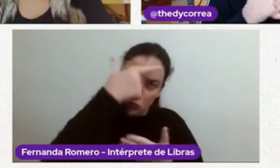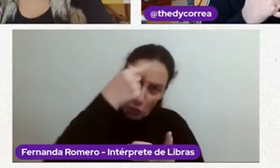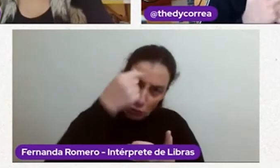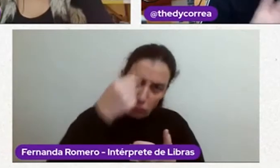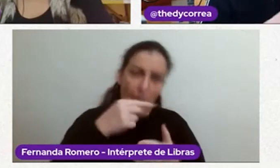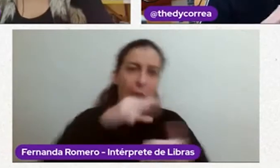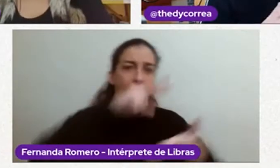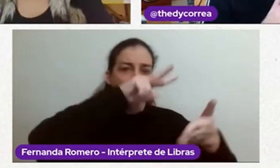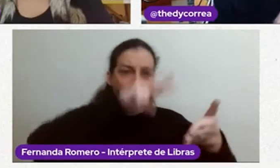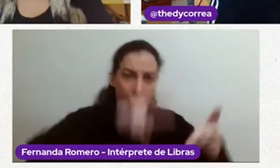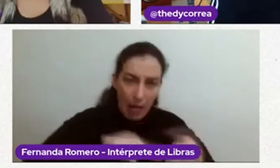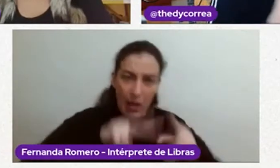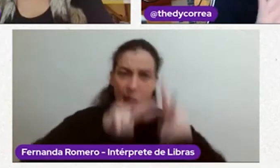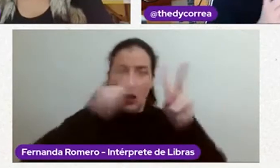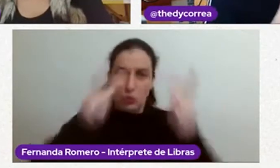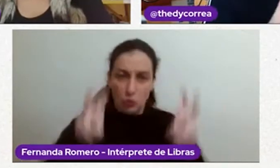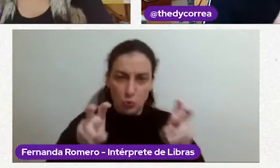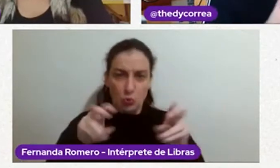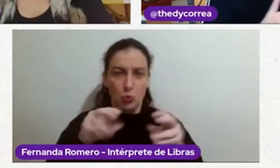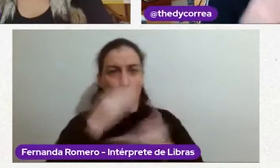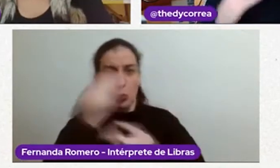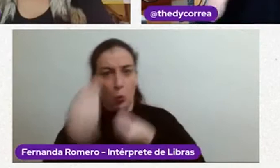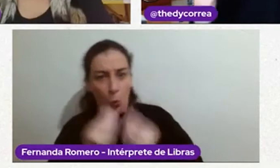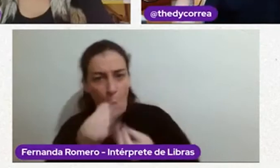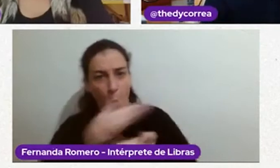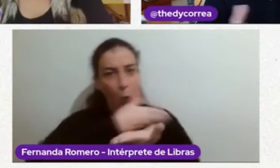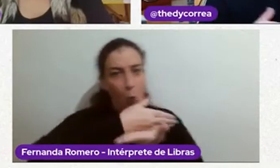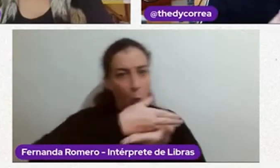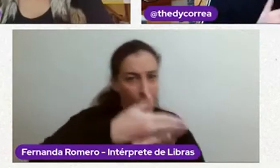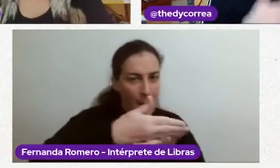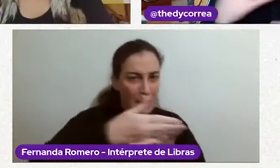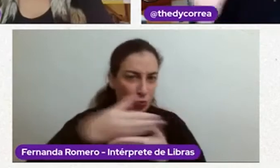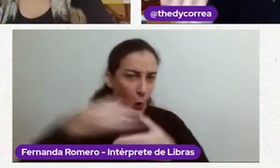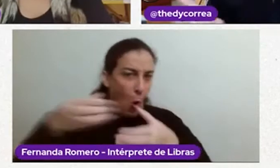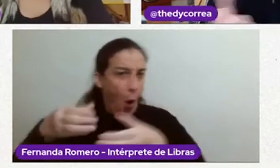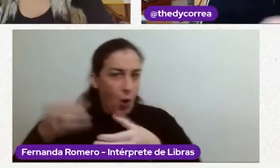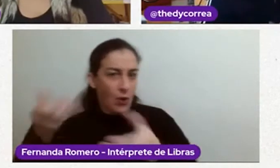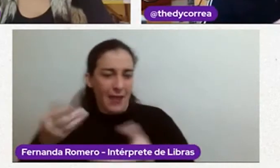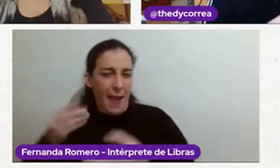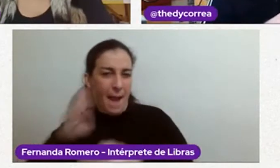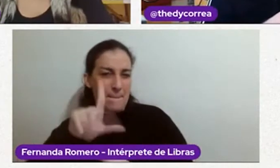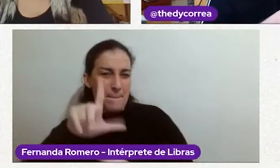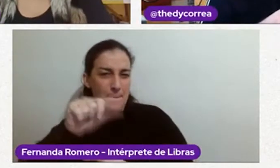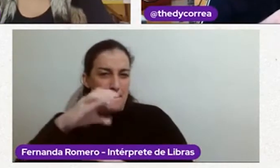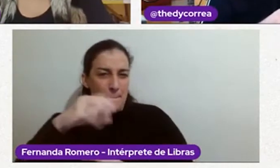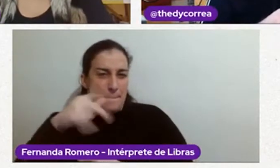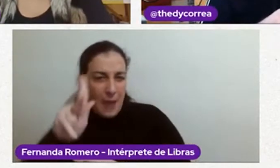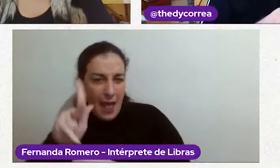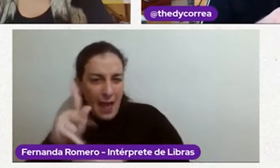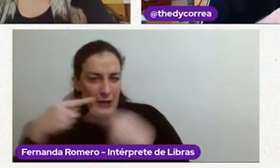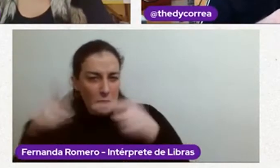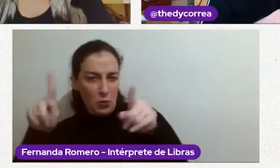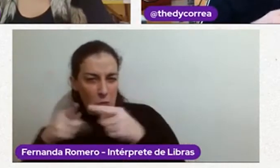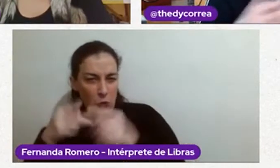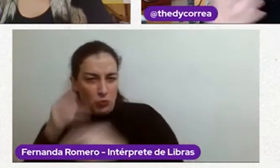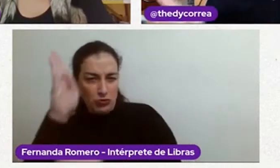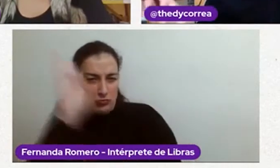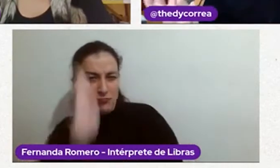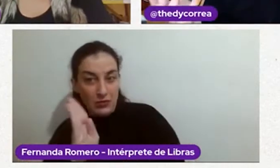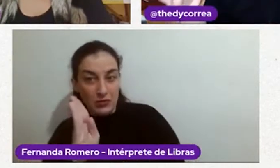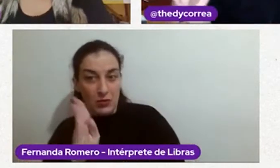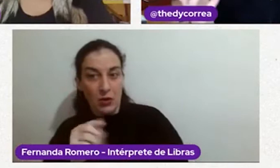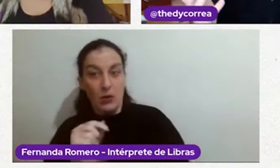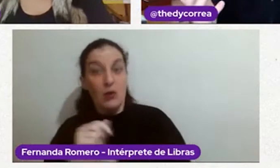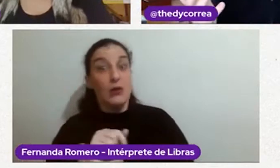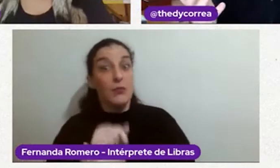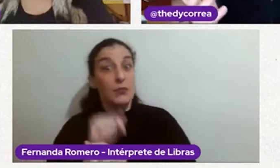sobre o funk, da origem dele na música negra brasileira, a black music brasileira e tal, não sei o quê. E aí eu tive que